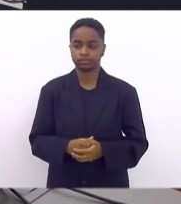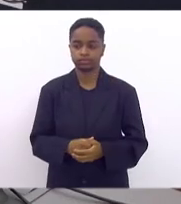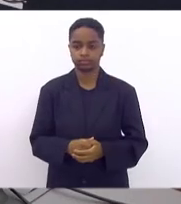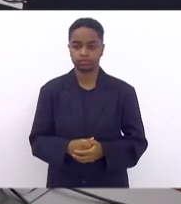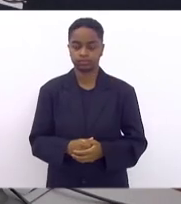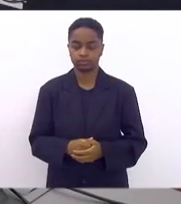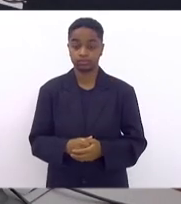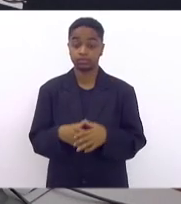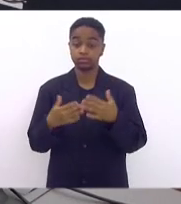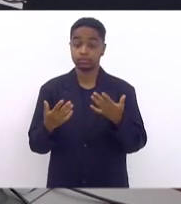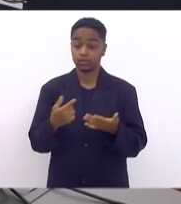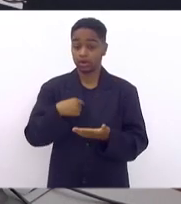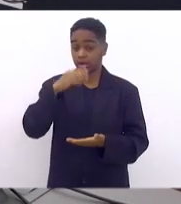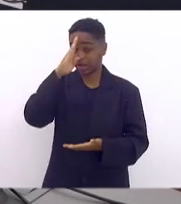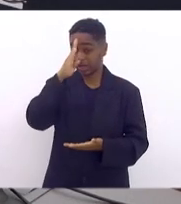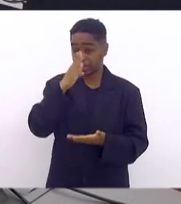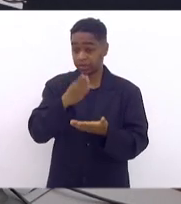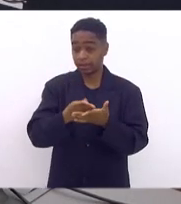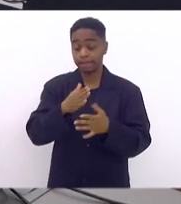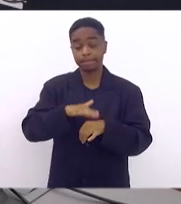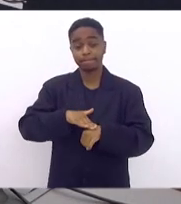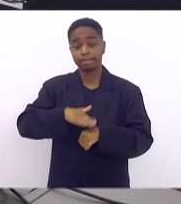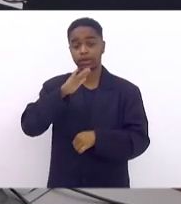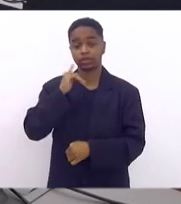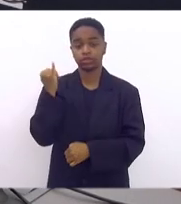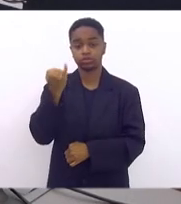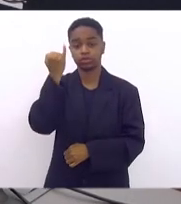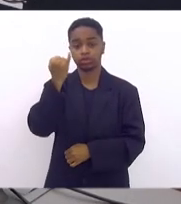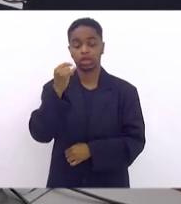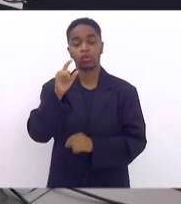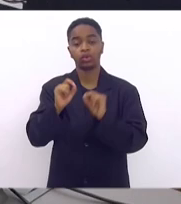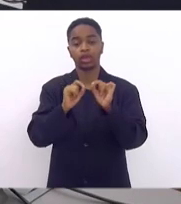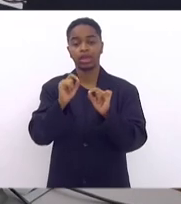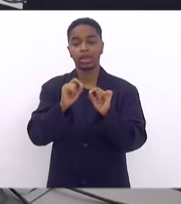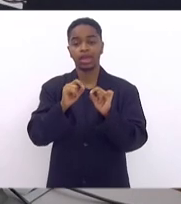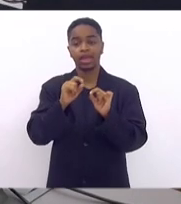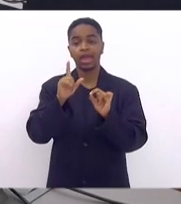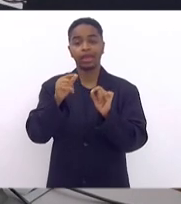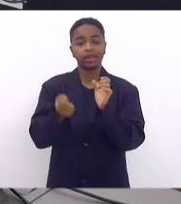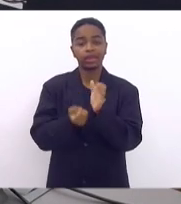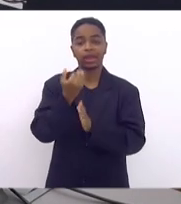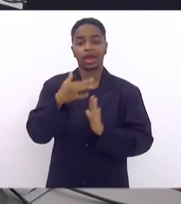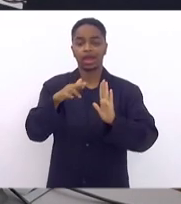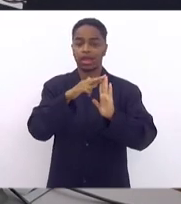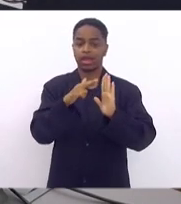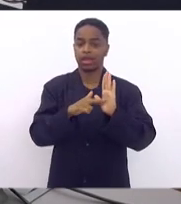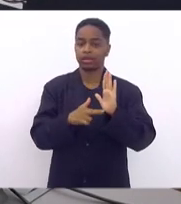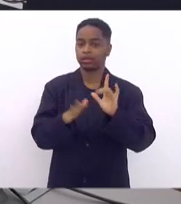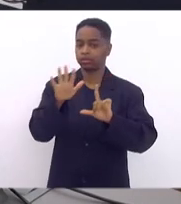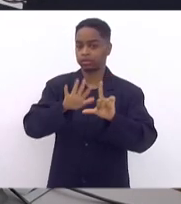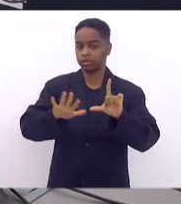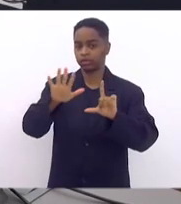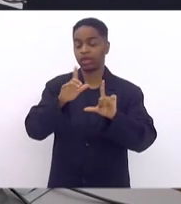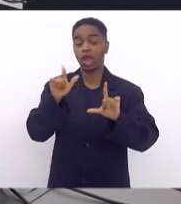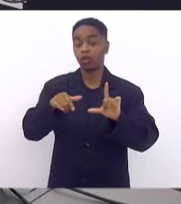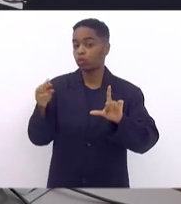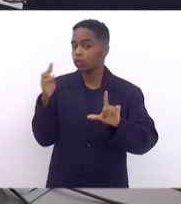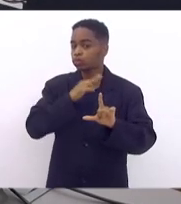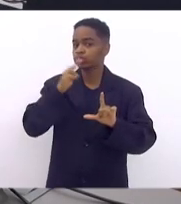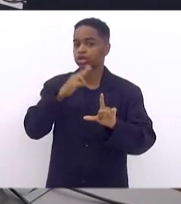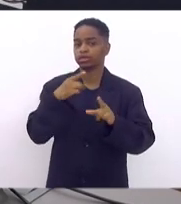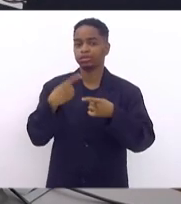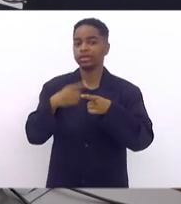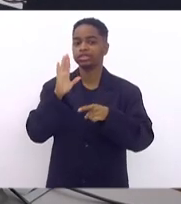Deputada, eu acho que a coisa mais importante é a regulação dessas plataformas. Isso é urgente, assim, já passou do